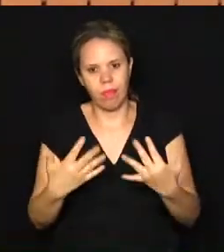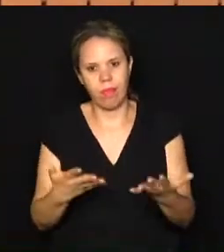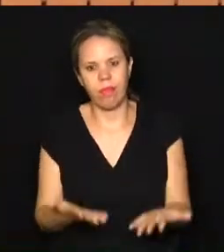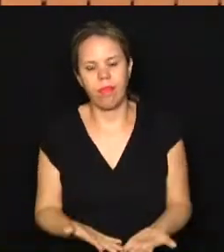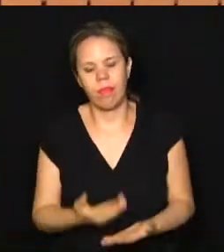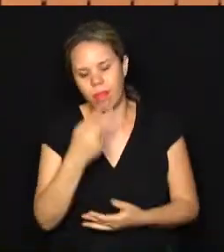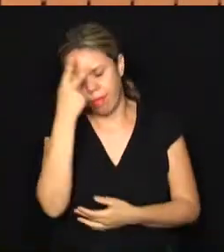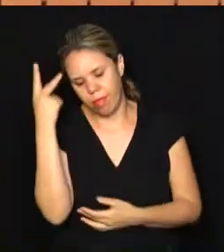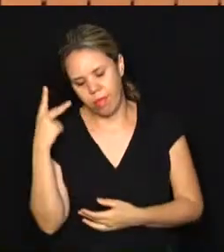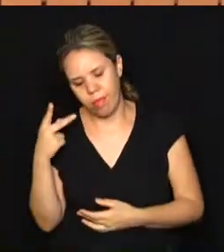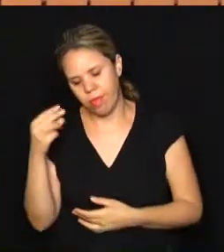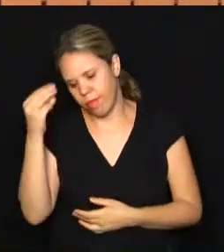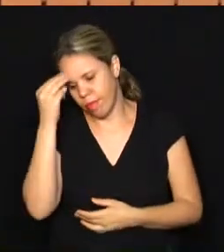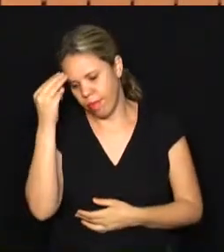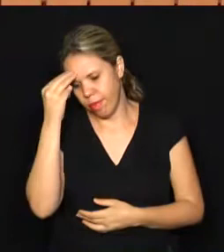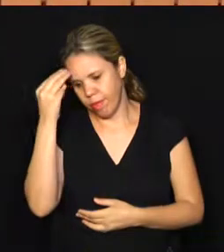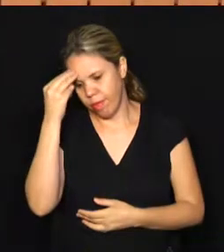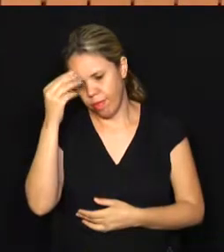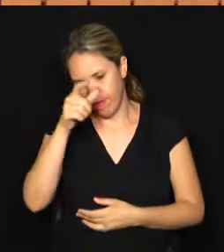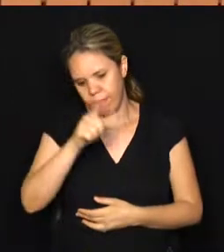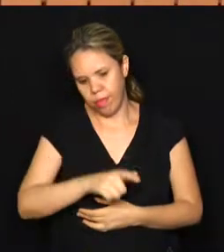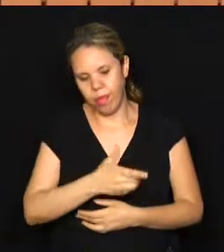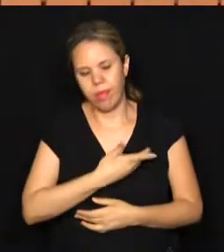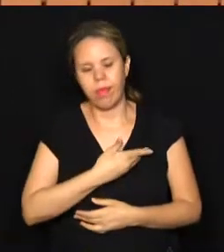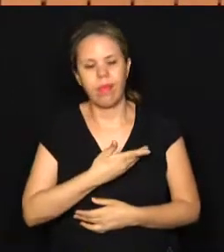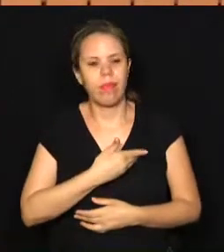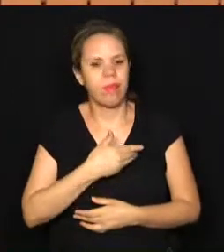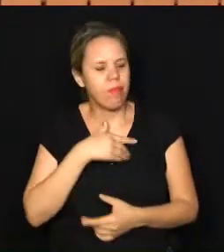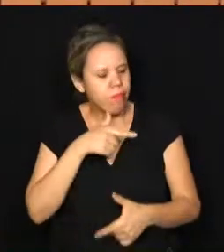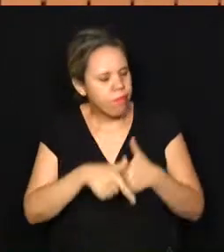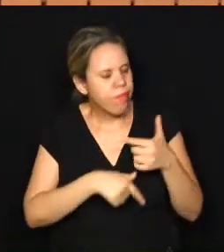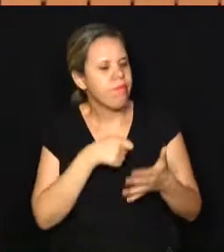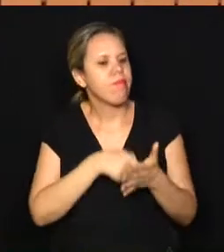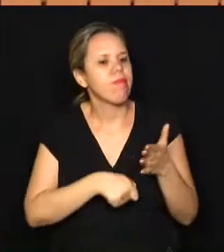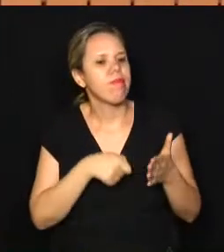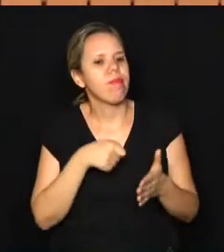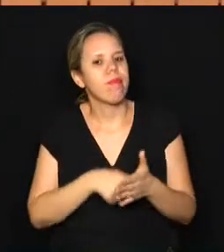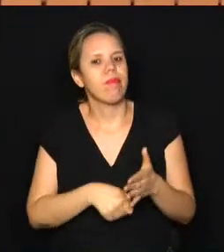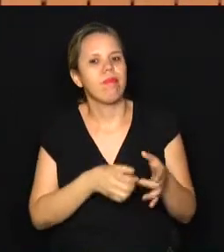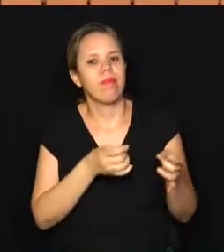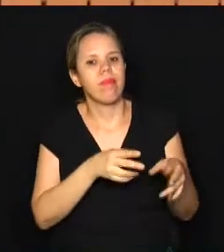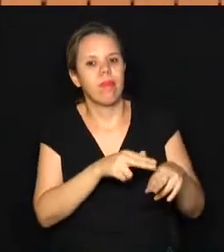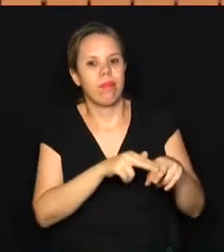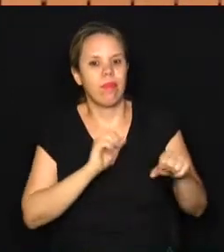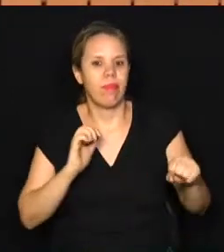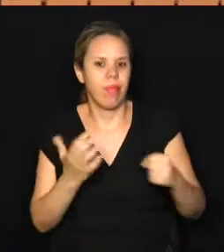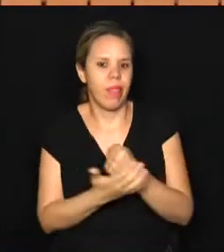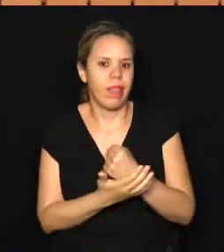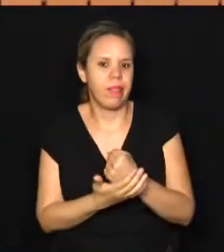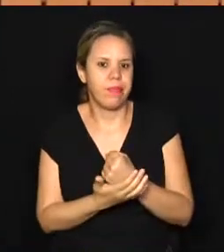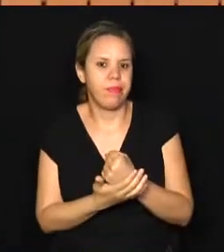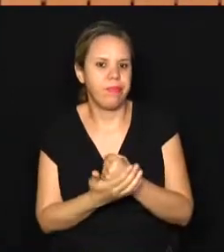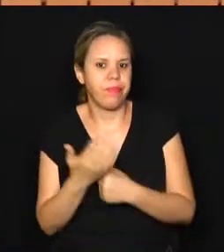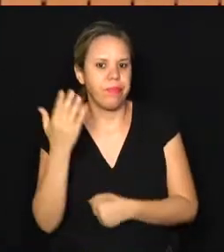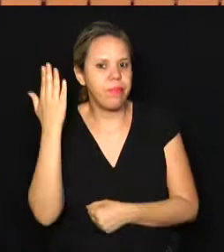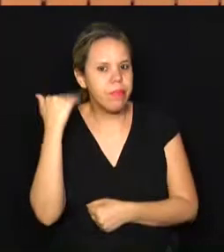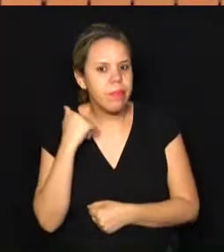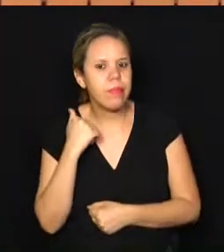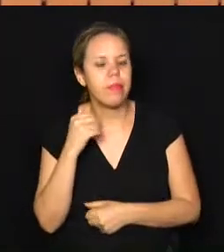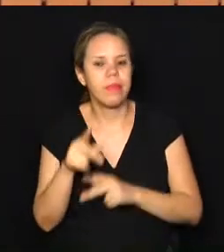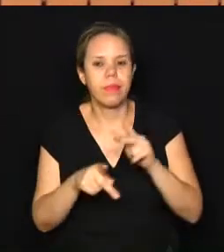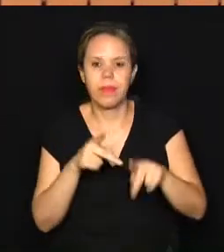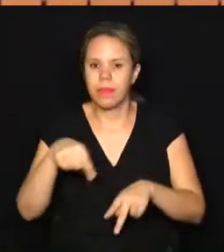então, a memória desse grande companheiro que nos deixou por conta do Covid-19. Nós sabemos que as